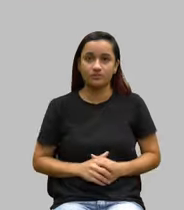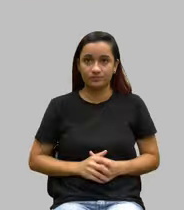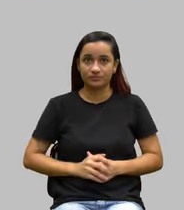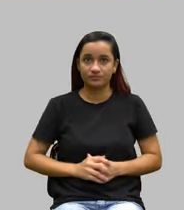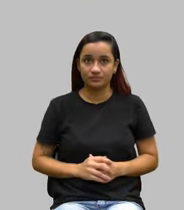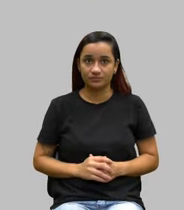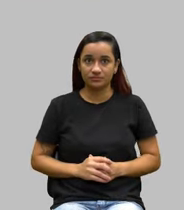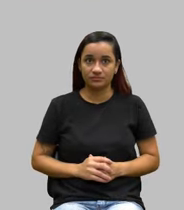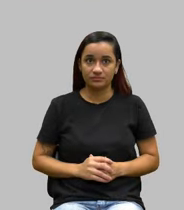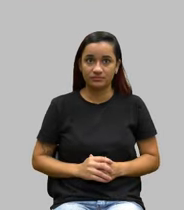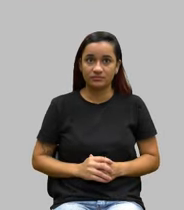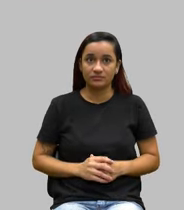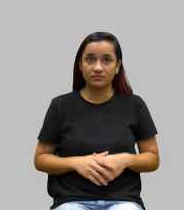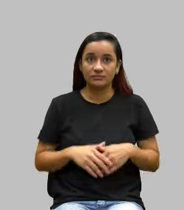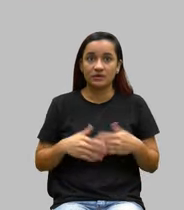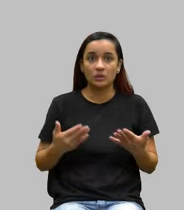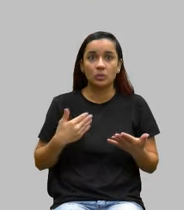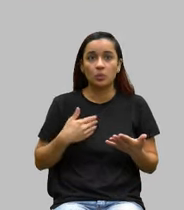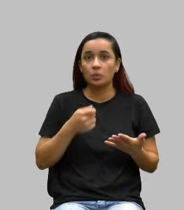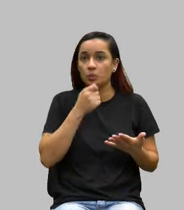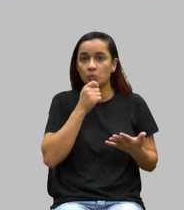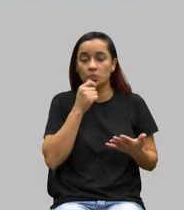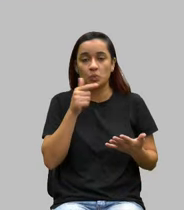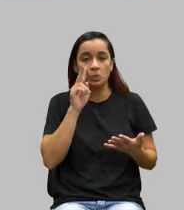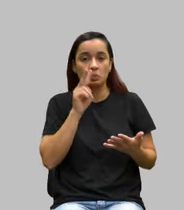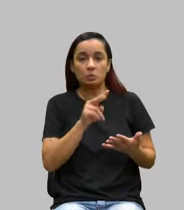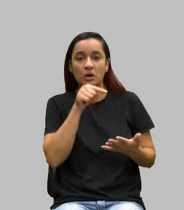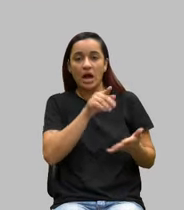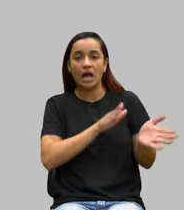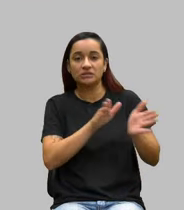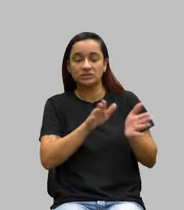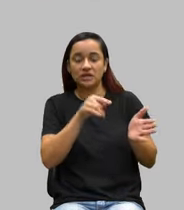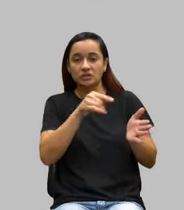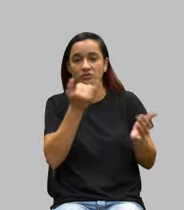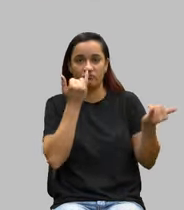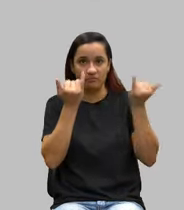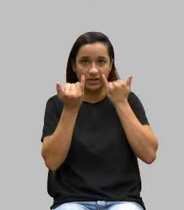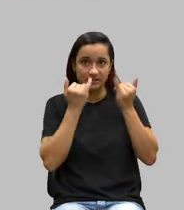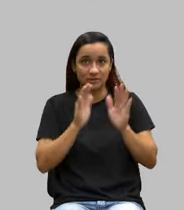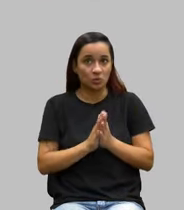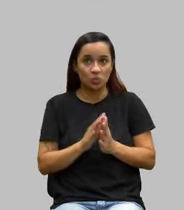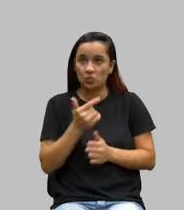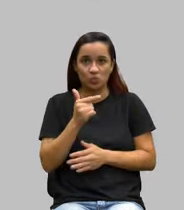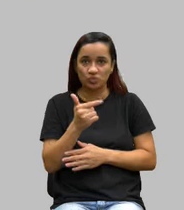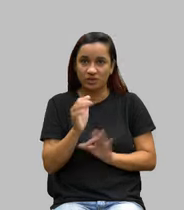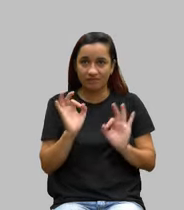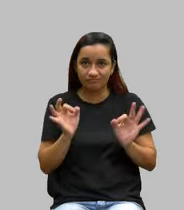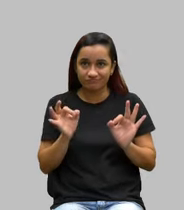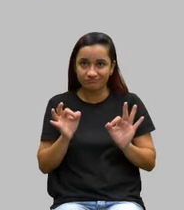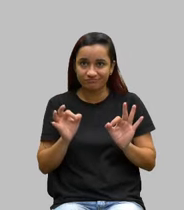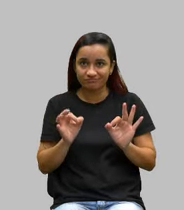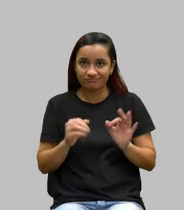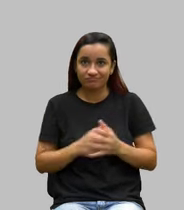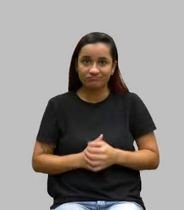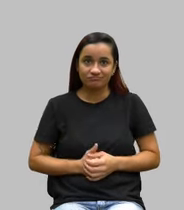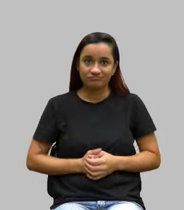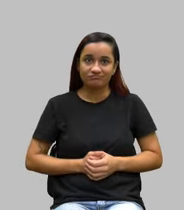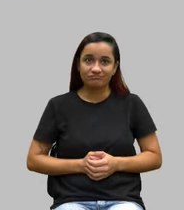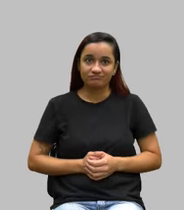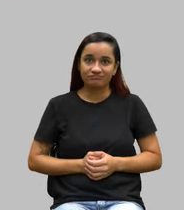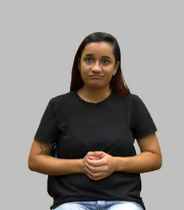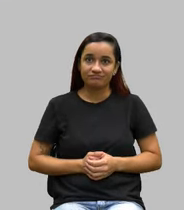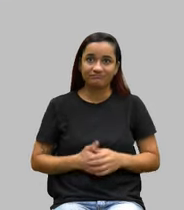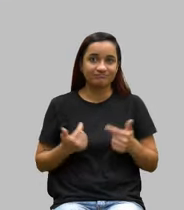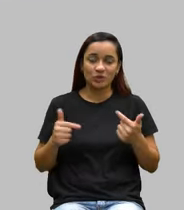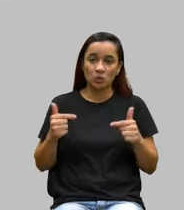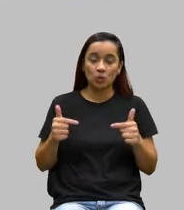nós não temos esse quadro não não é nós não temos Essa é mas